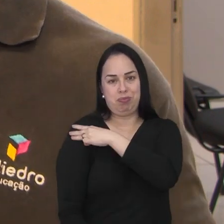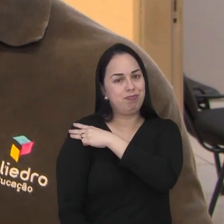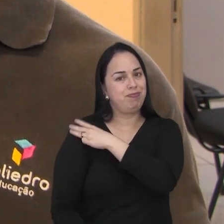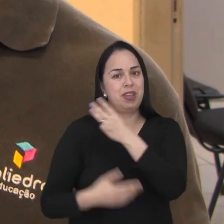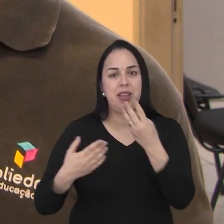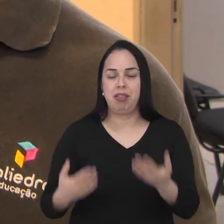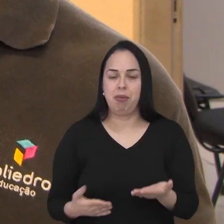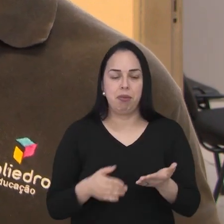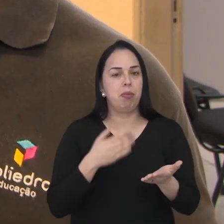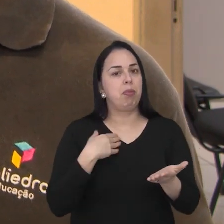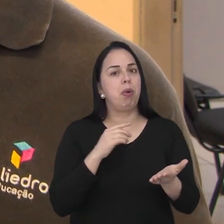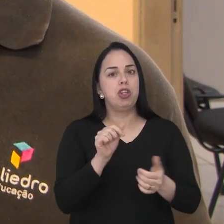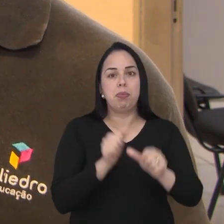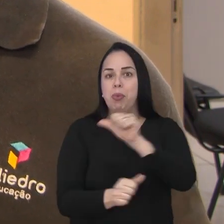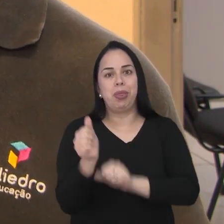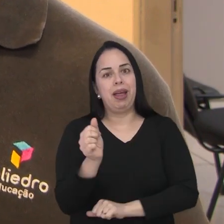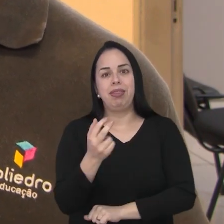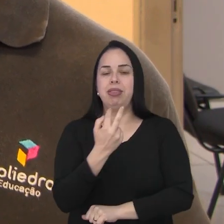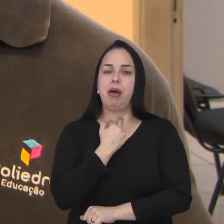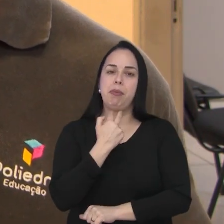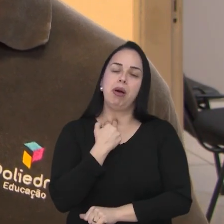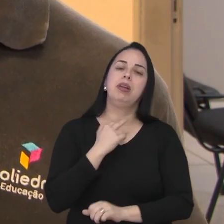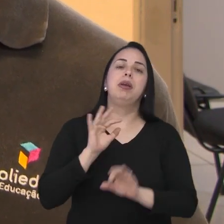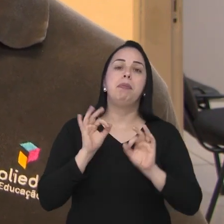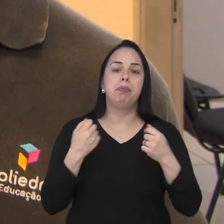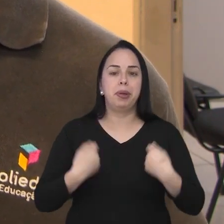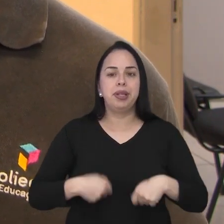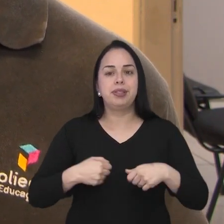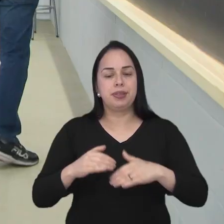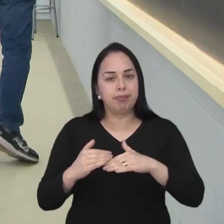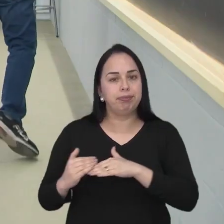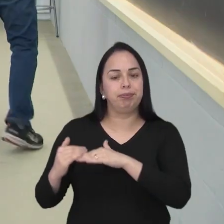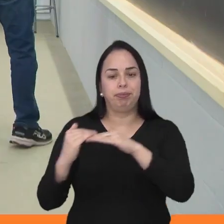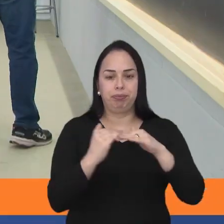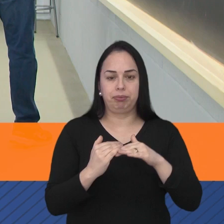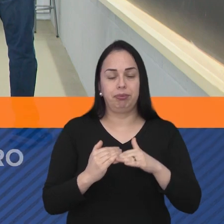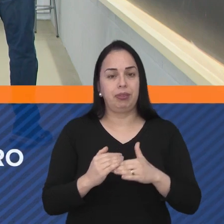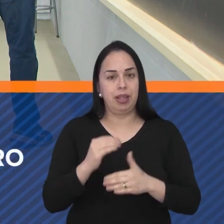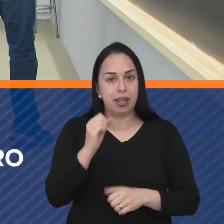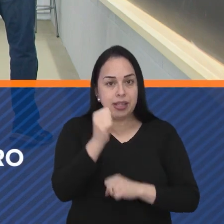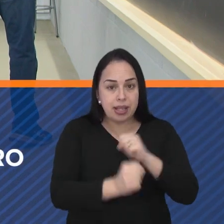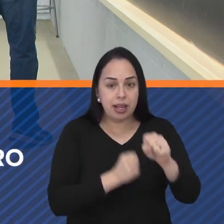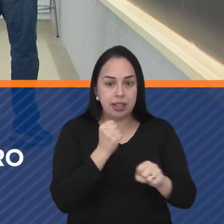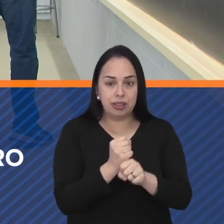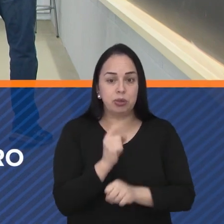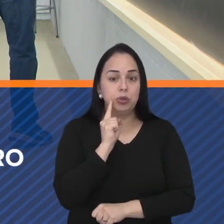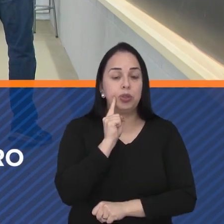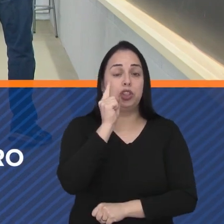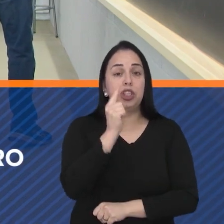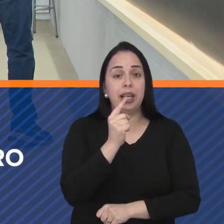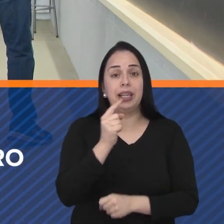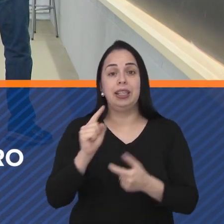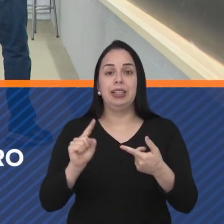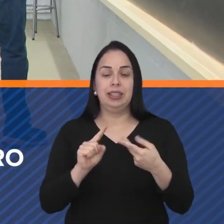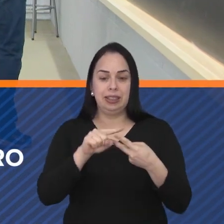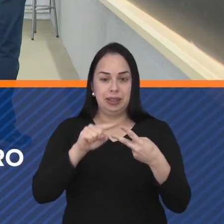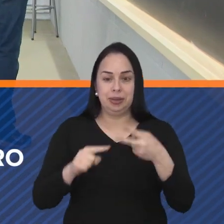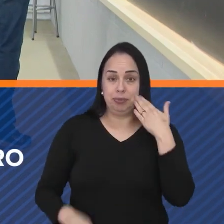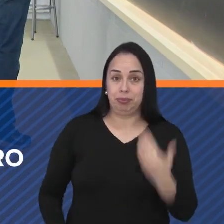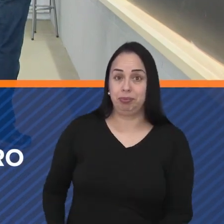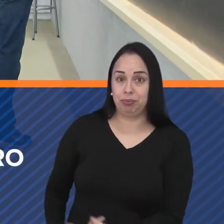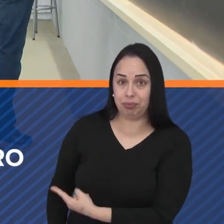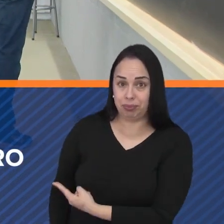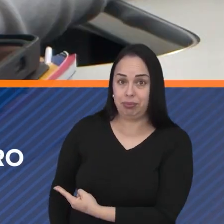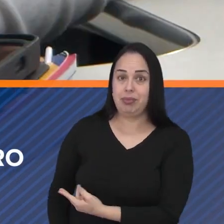pode extrapolar, ela não pode fugir disso, e o Enem é justo com relação a isso. Neste ano, as provas serão aplicadas nos dias 13 e